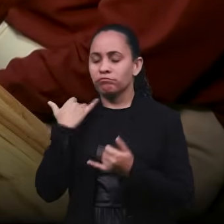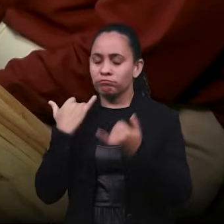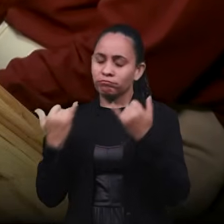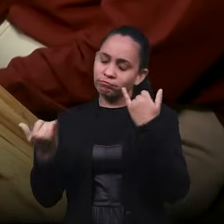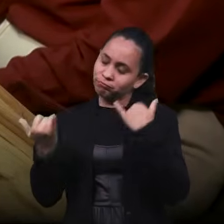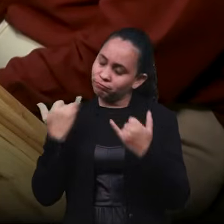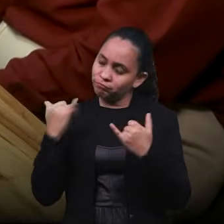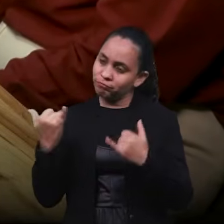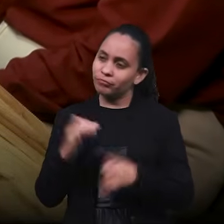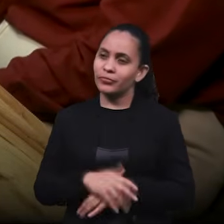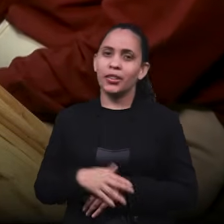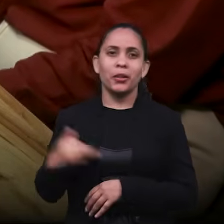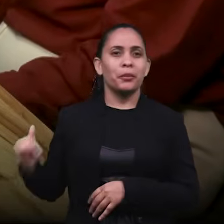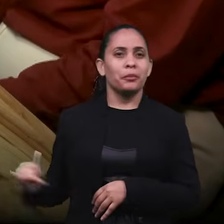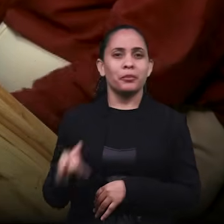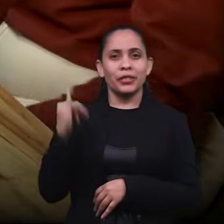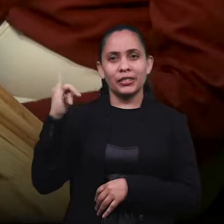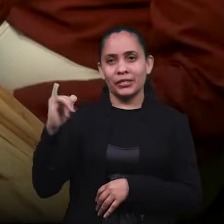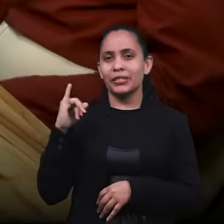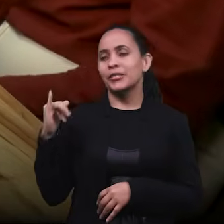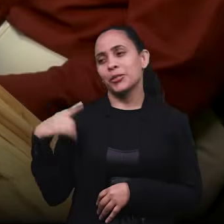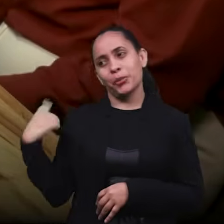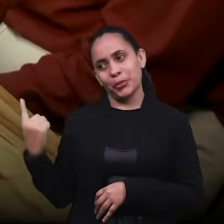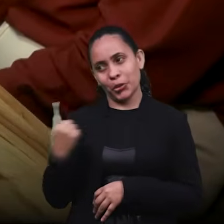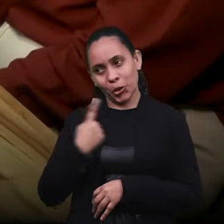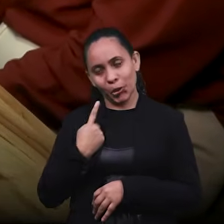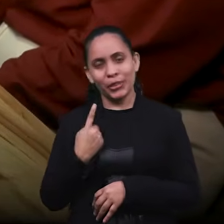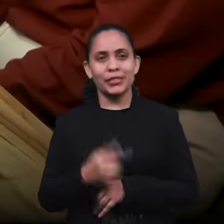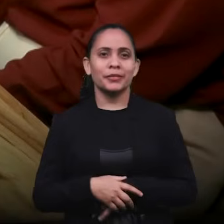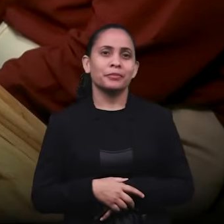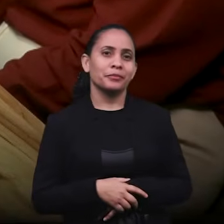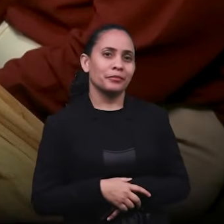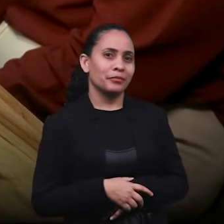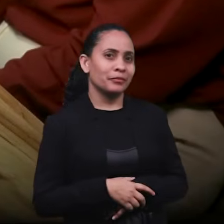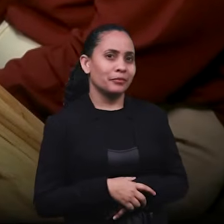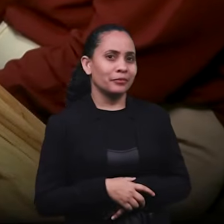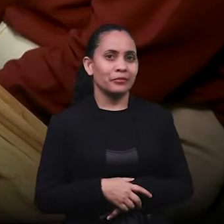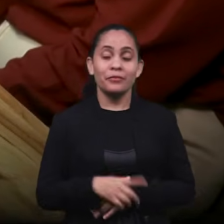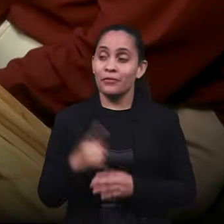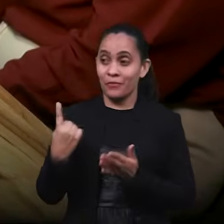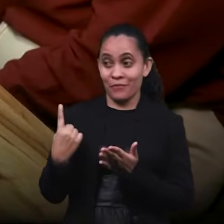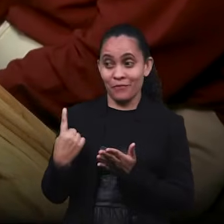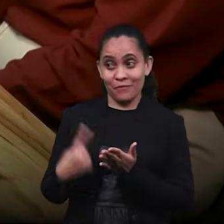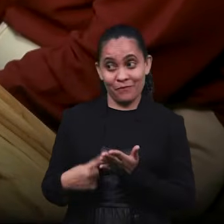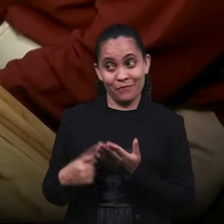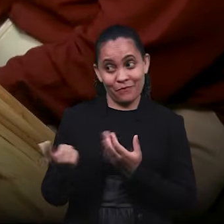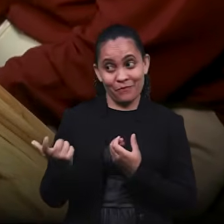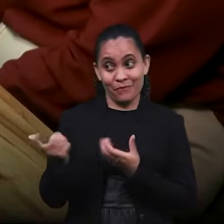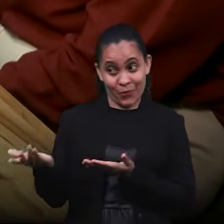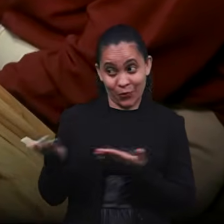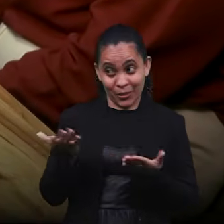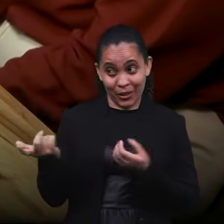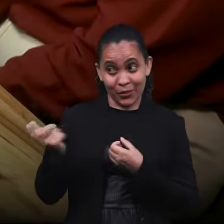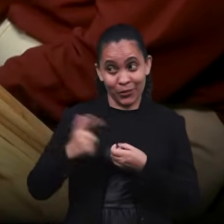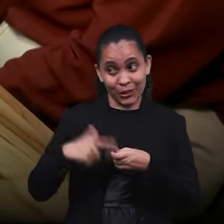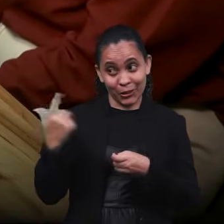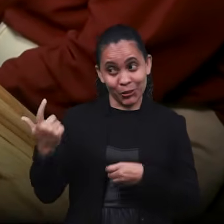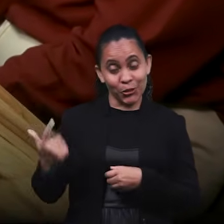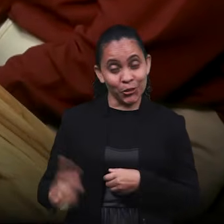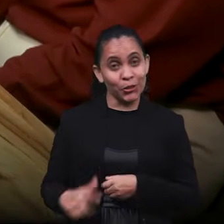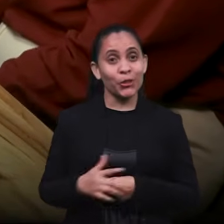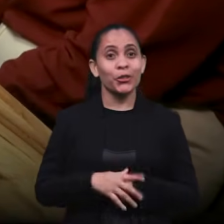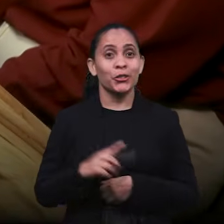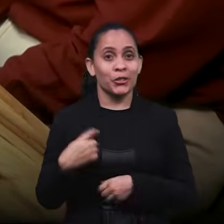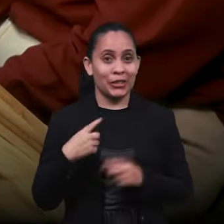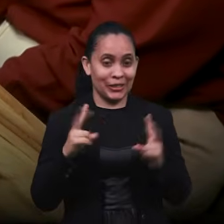pelas informações aqui, foram muito importantes. E, né, tá convidado a voltar de novo para mais temas